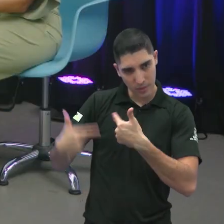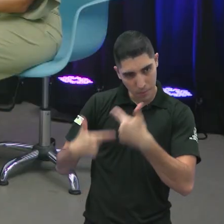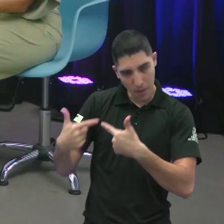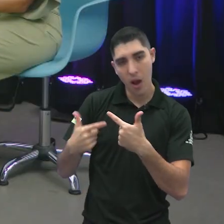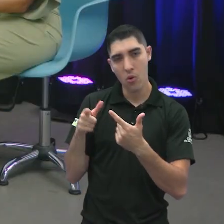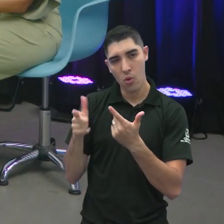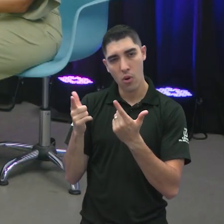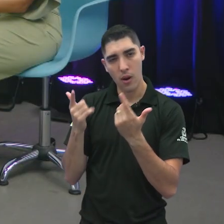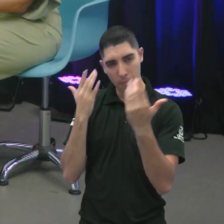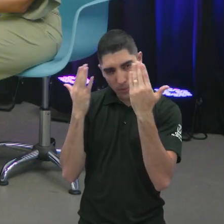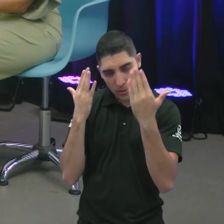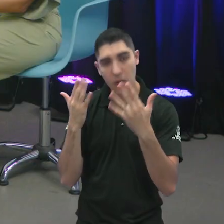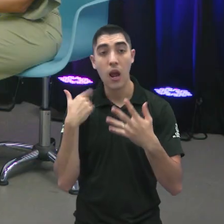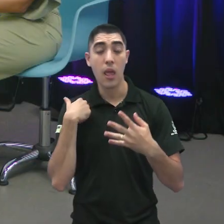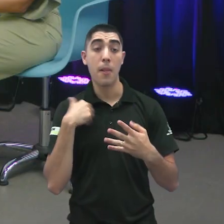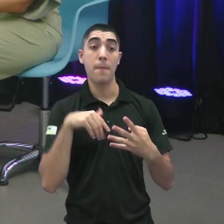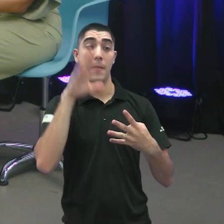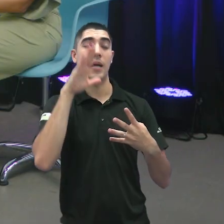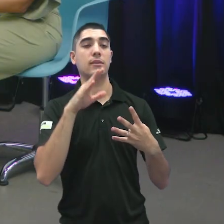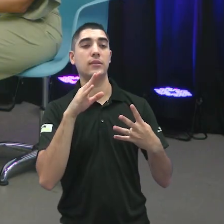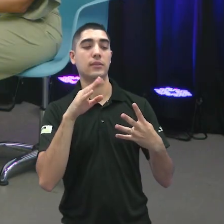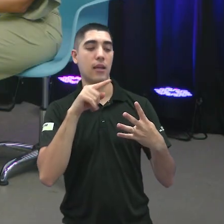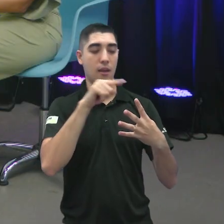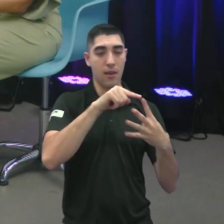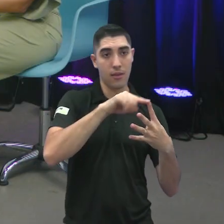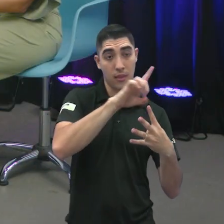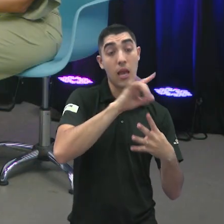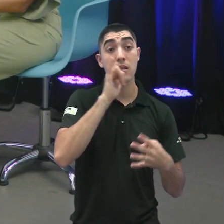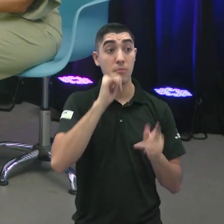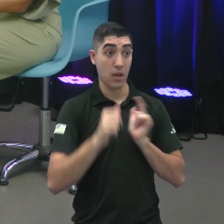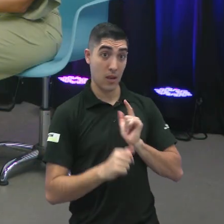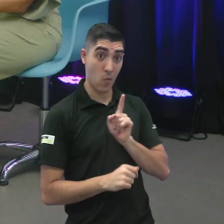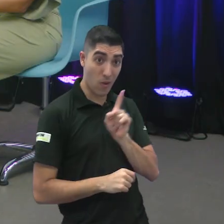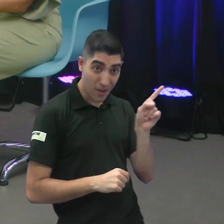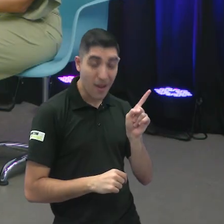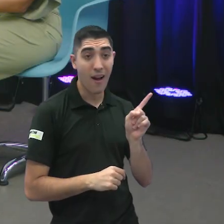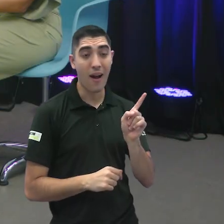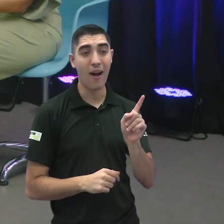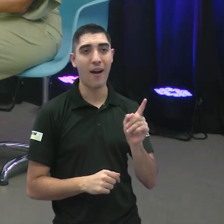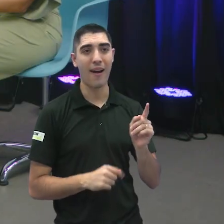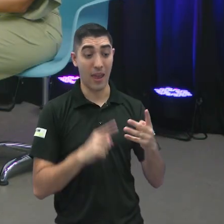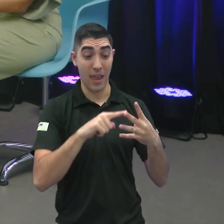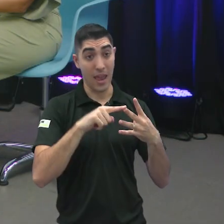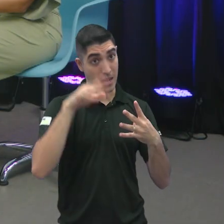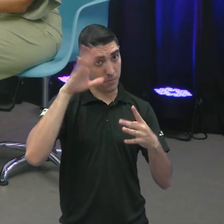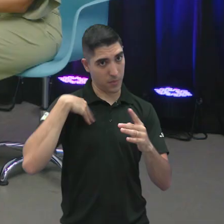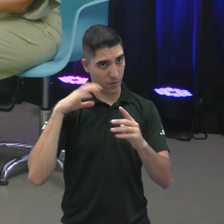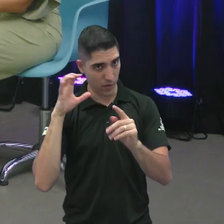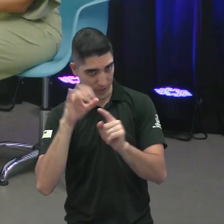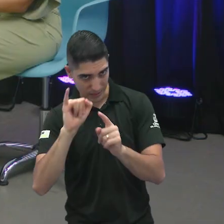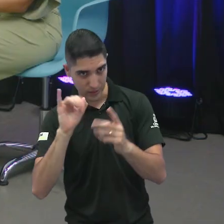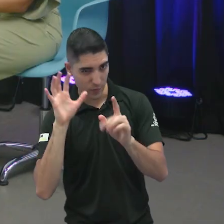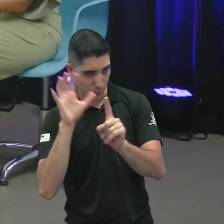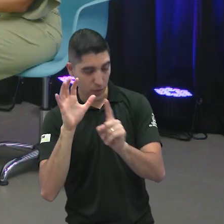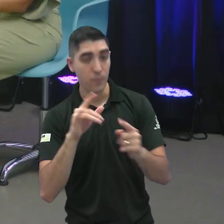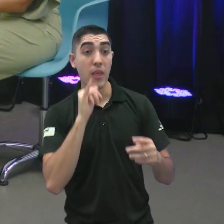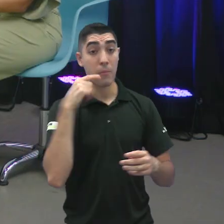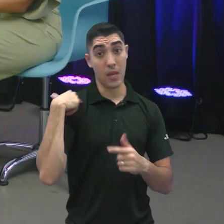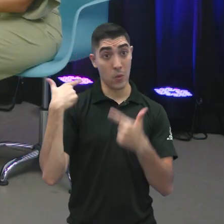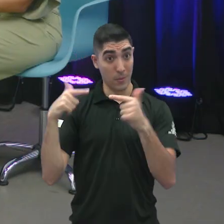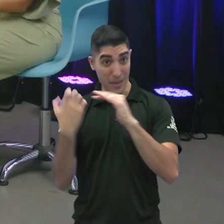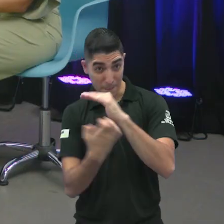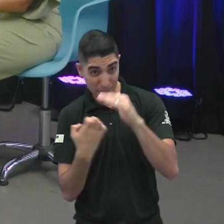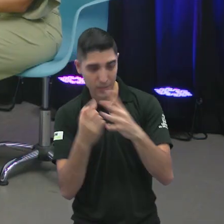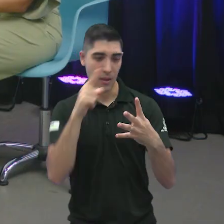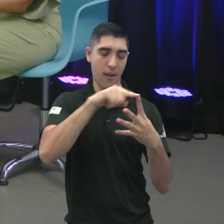do que com dominância. Quando eu estou na gestão da startup, eu atuo com dominância. E na